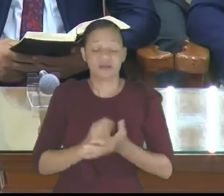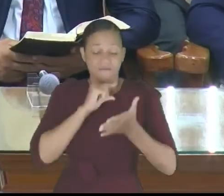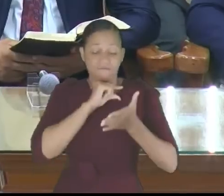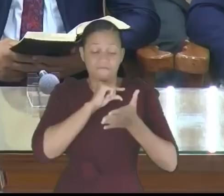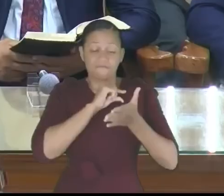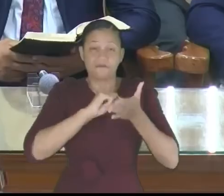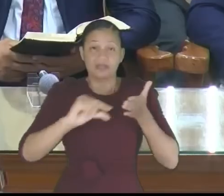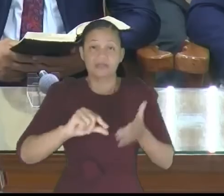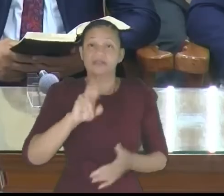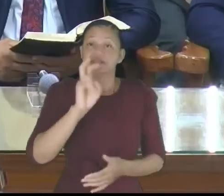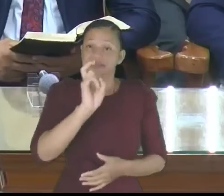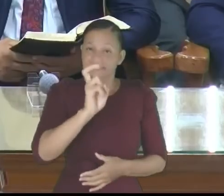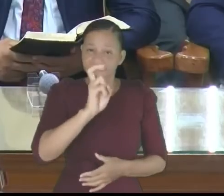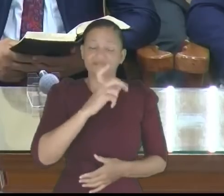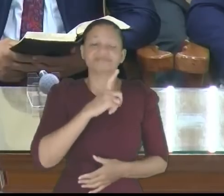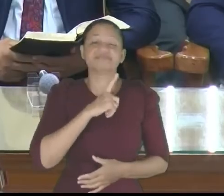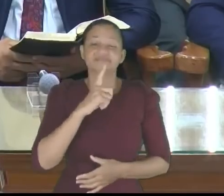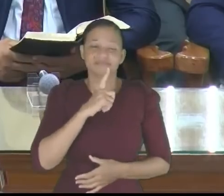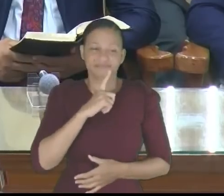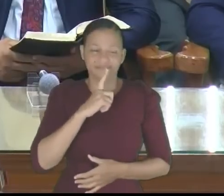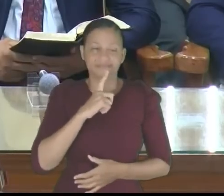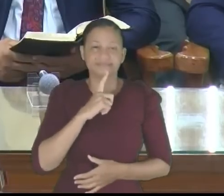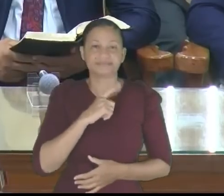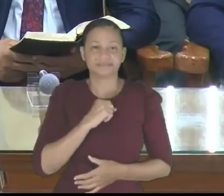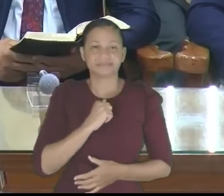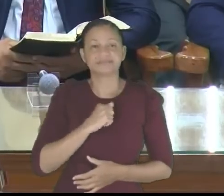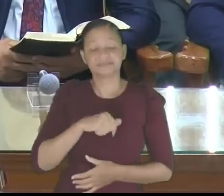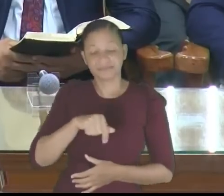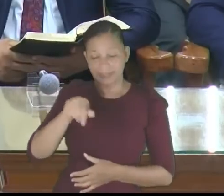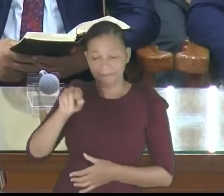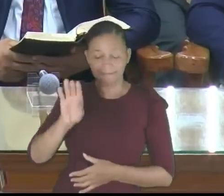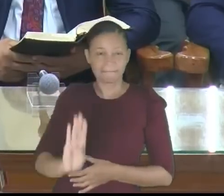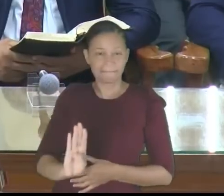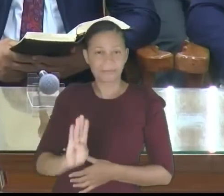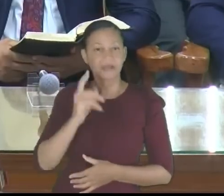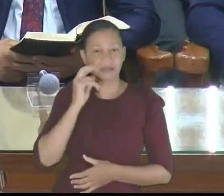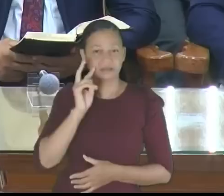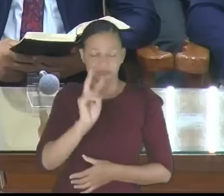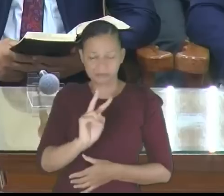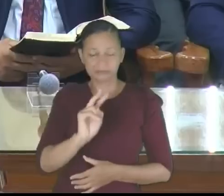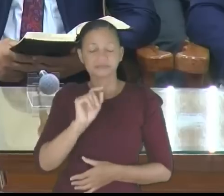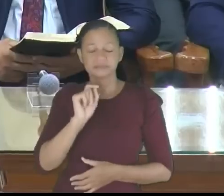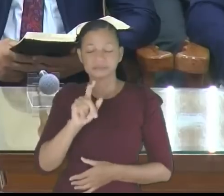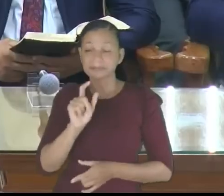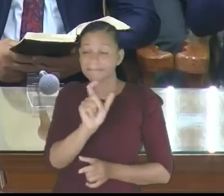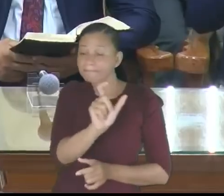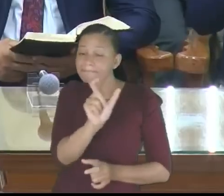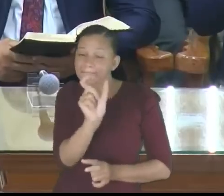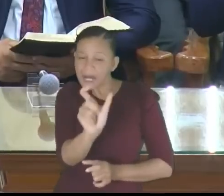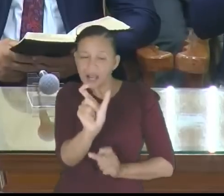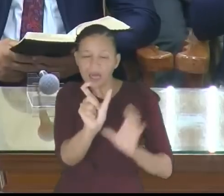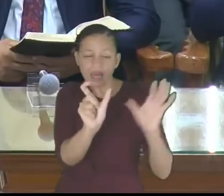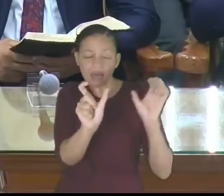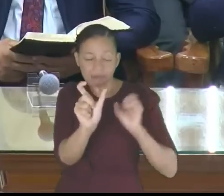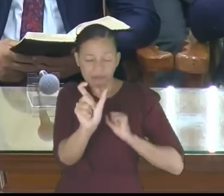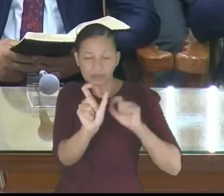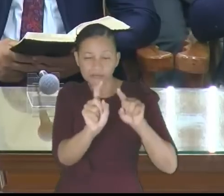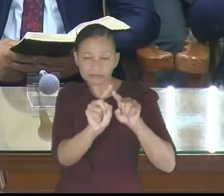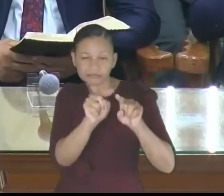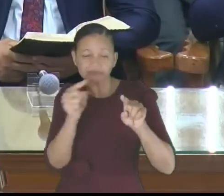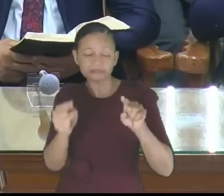5 tem uma linha B. Vamos ver aí, depois do amado, da palavra amado. Debaixo de